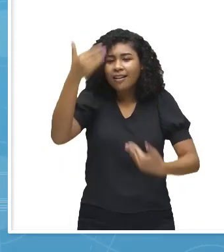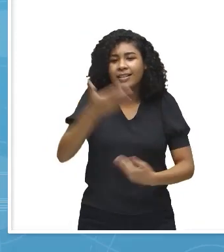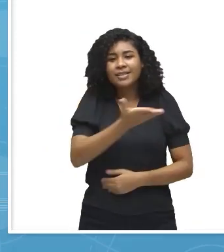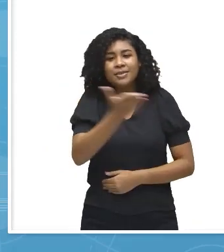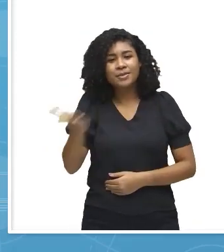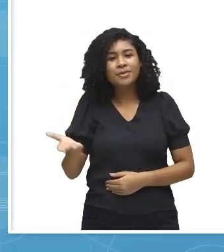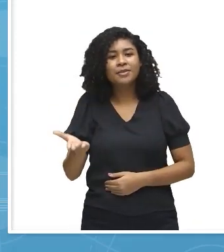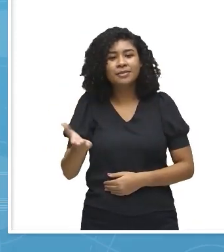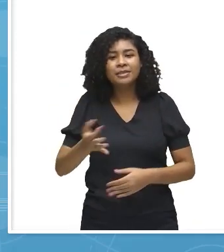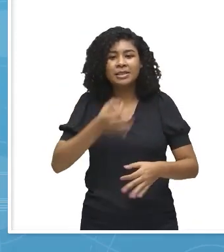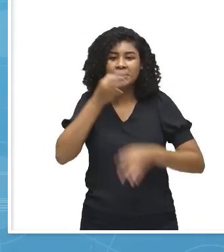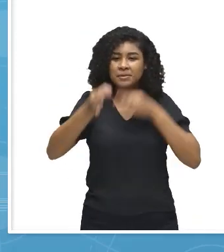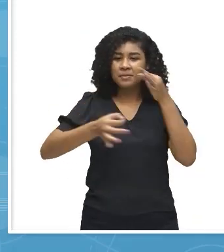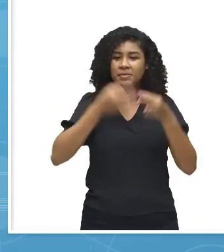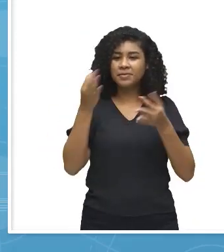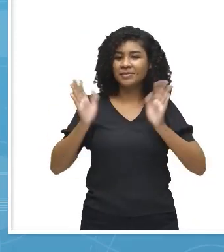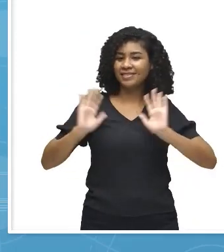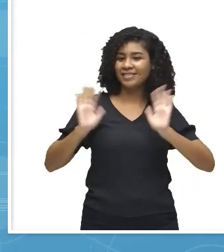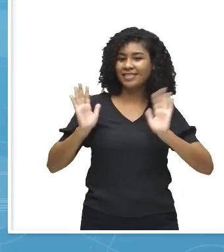e até uma próxima.